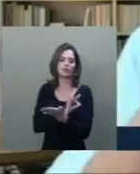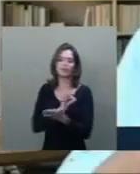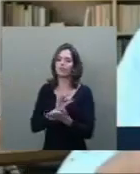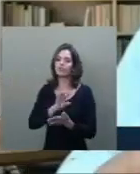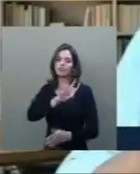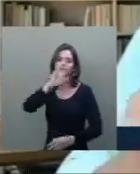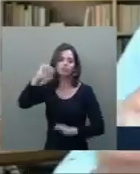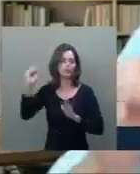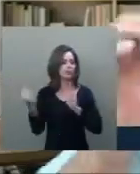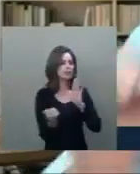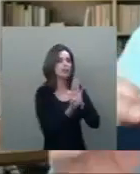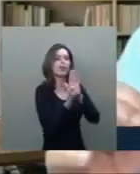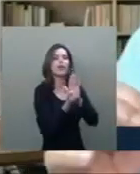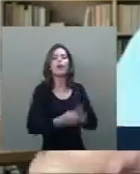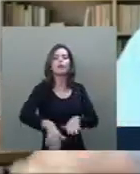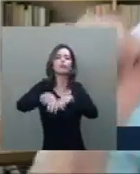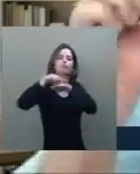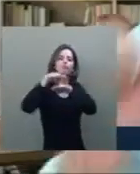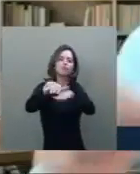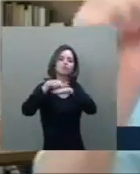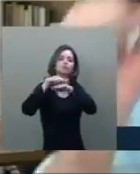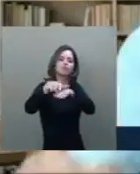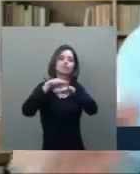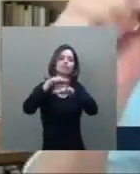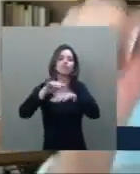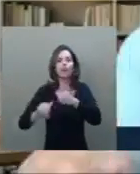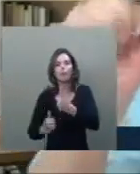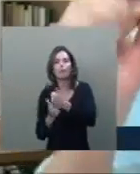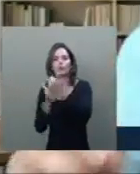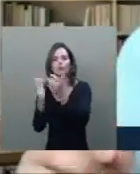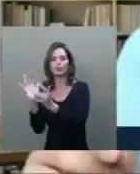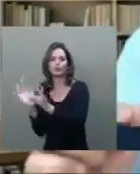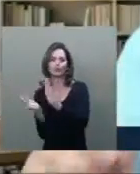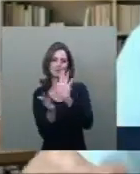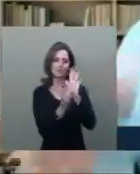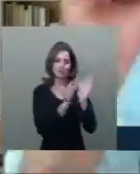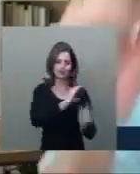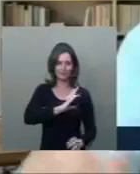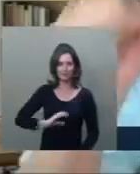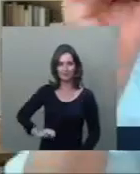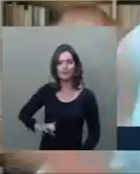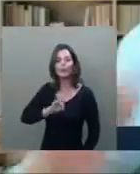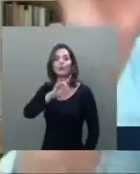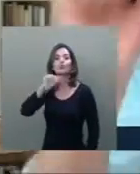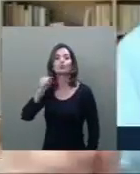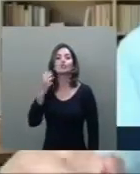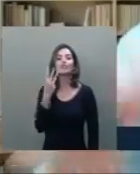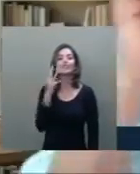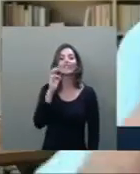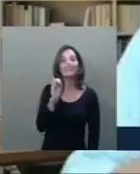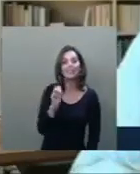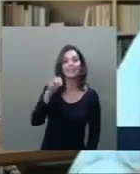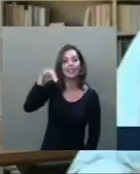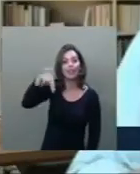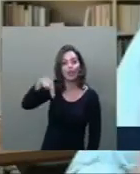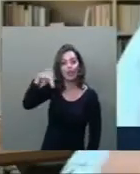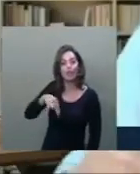Jesus. 2010, lei que instituiu 30 de novembro como Dia Nacional dos